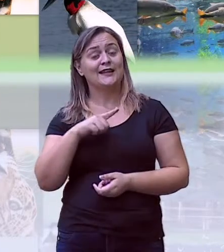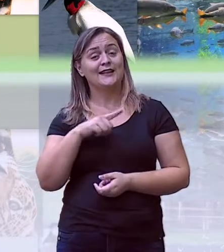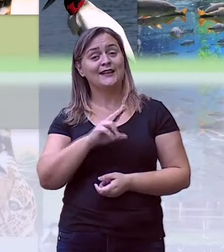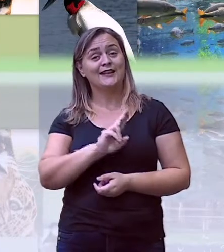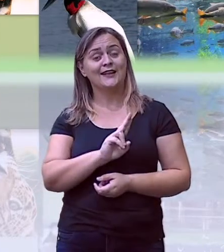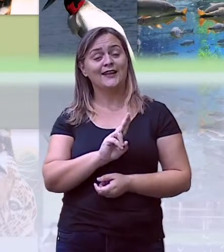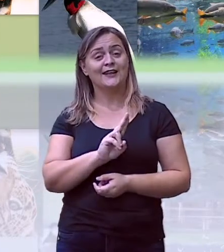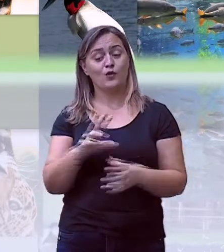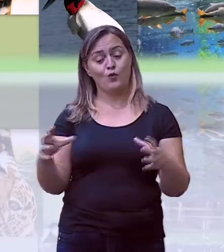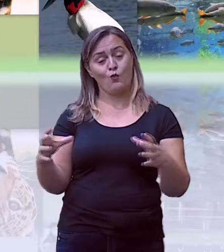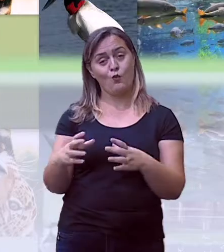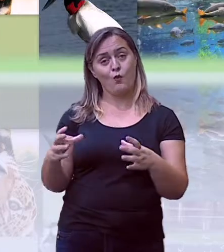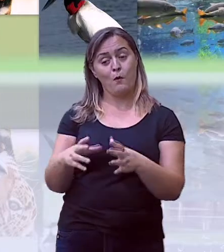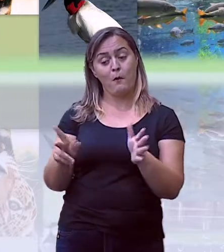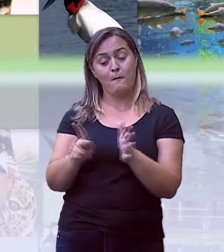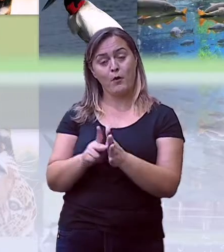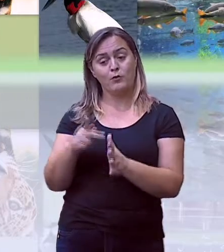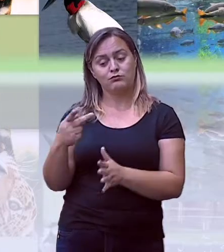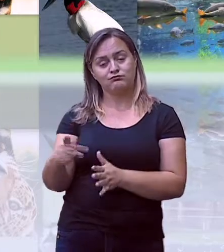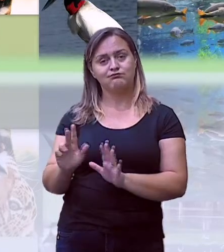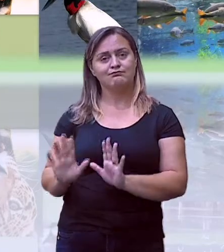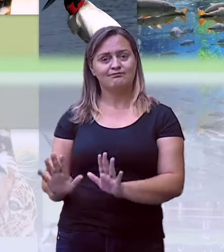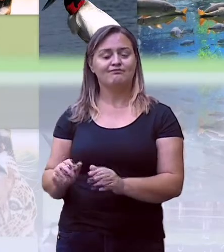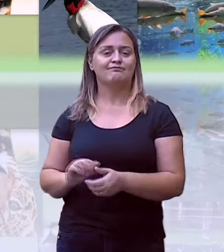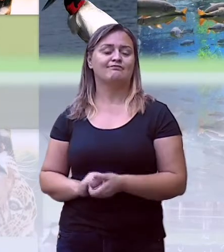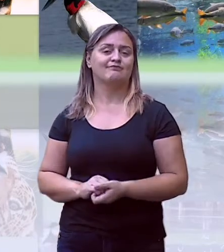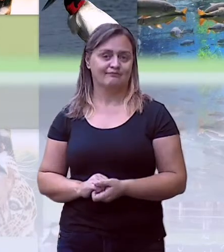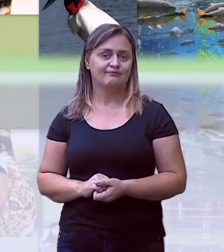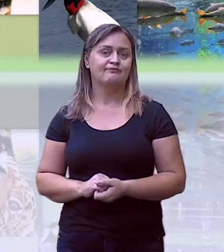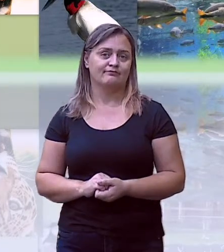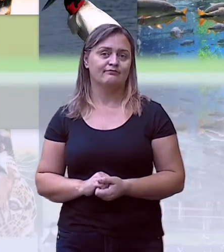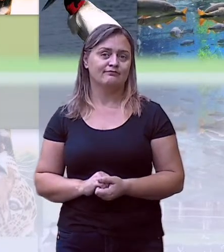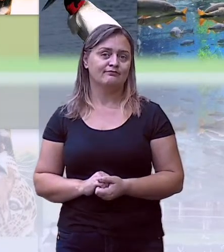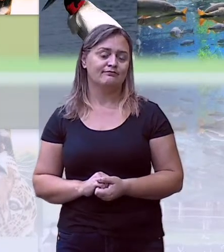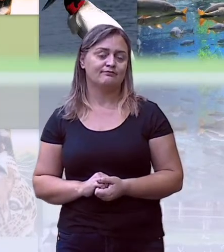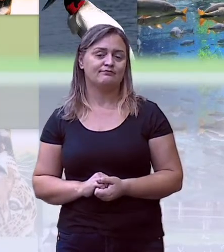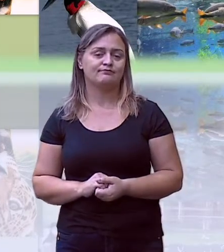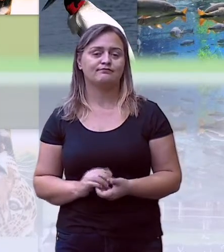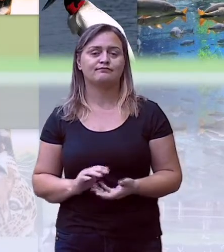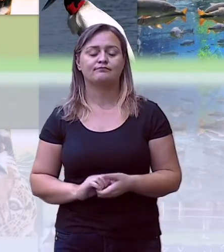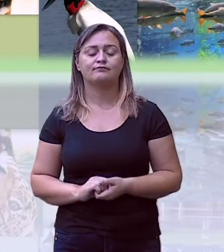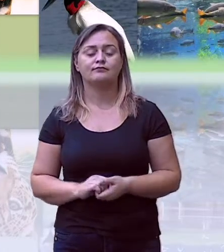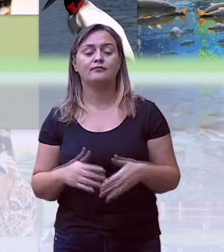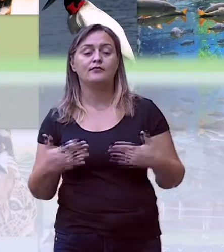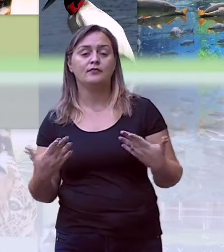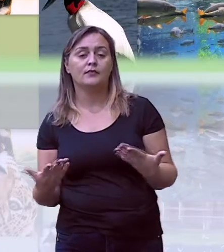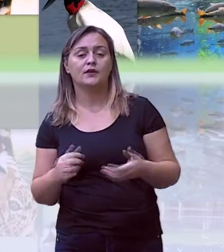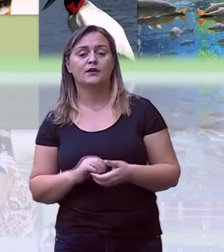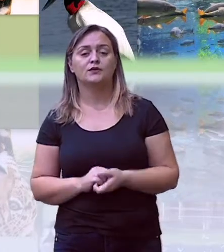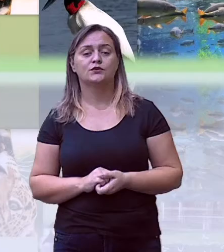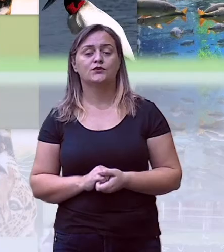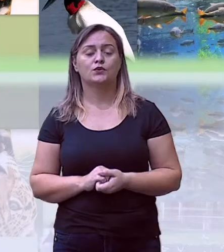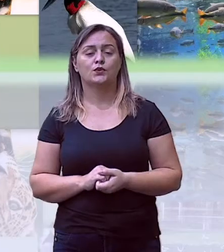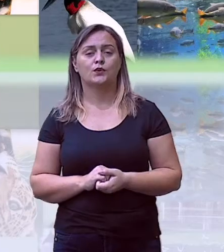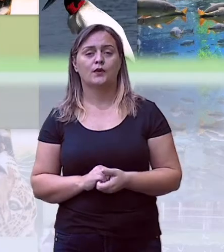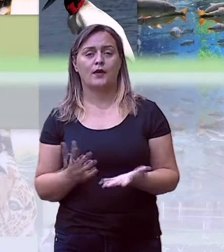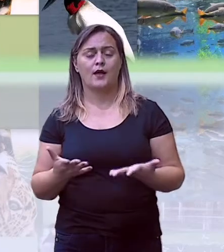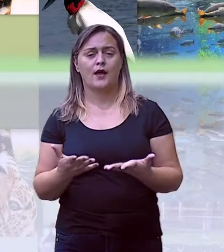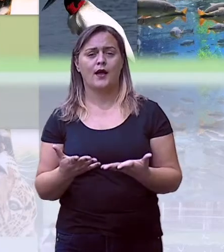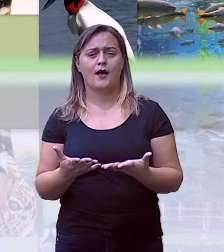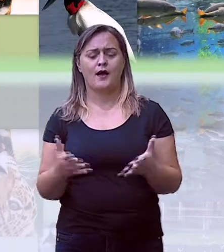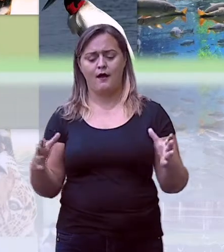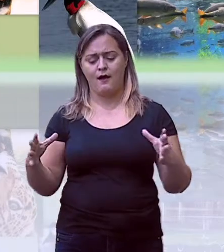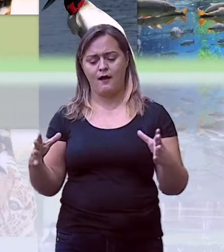acontece só naquele lugar. Entretanto, os arranjos dessas espécies são característicos da